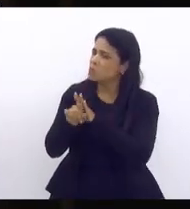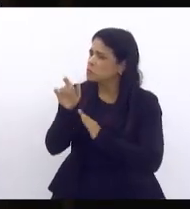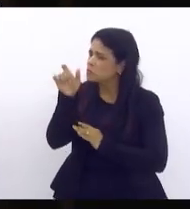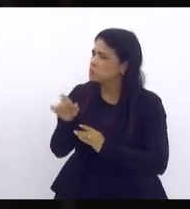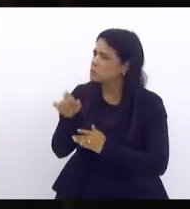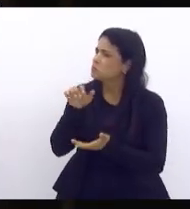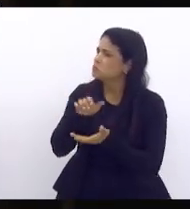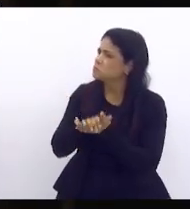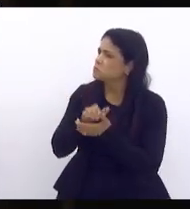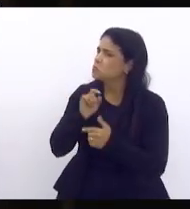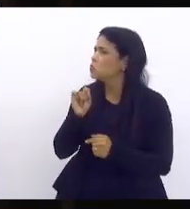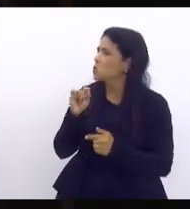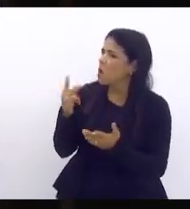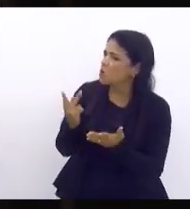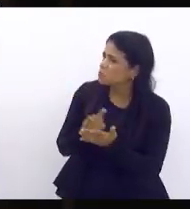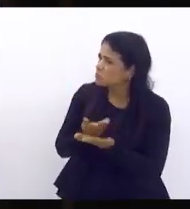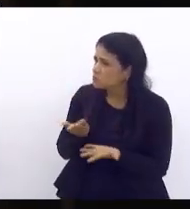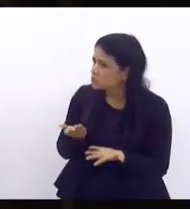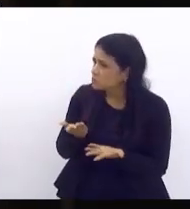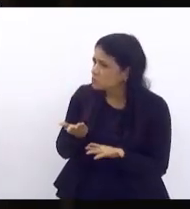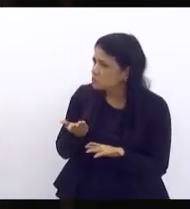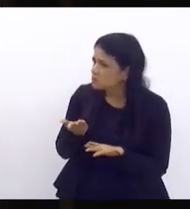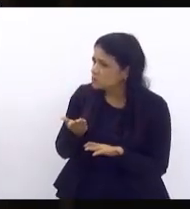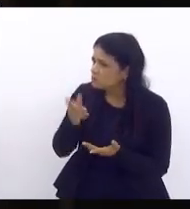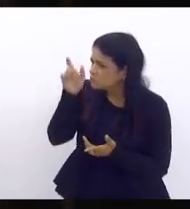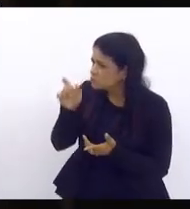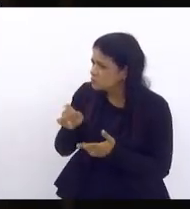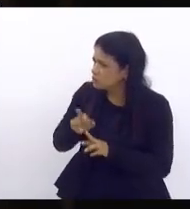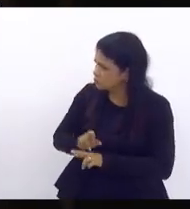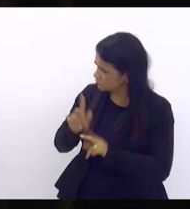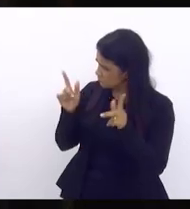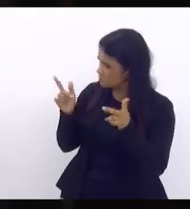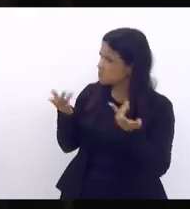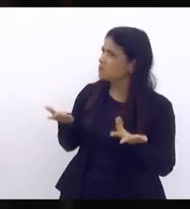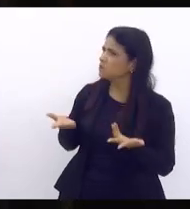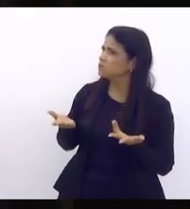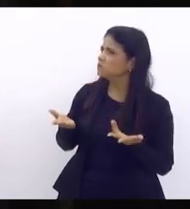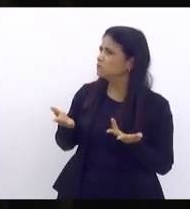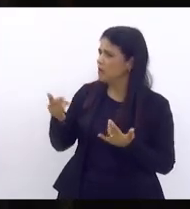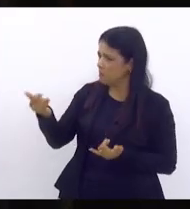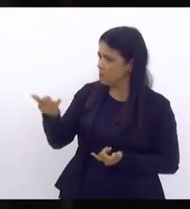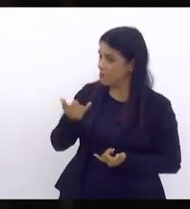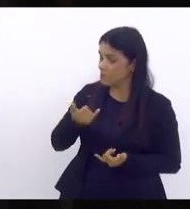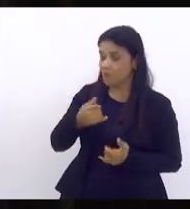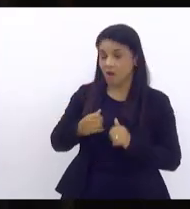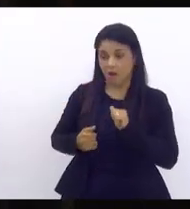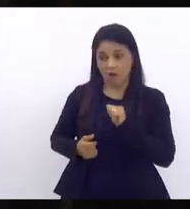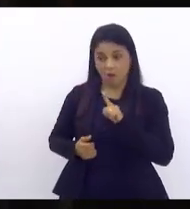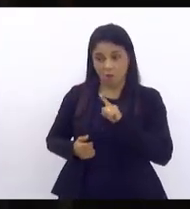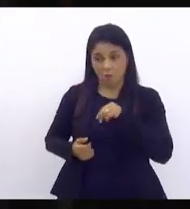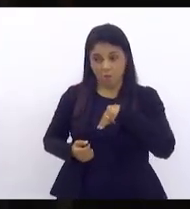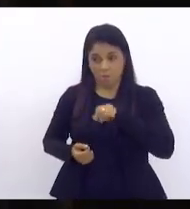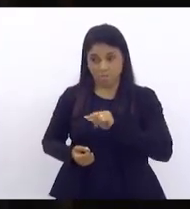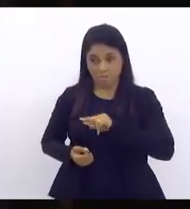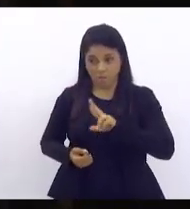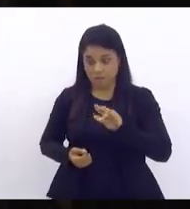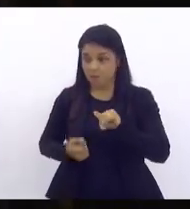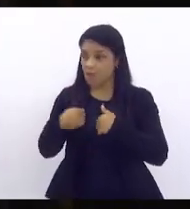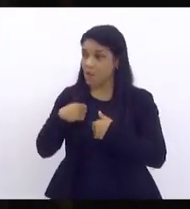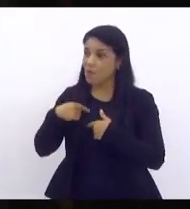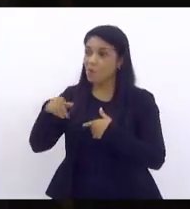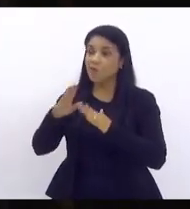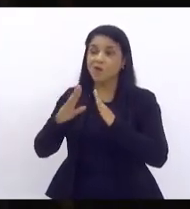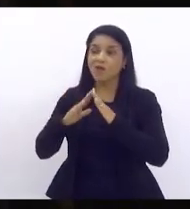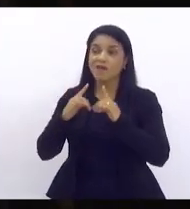que está acontecendo? O que aconteceu? Você está tão diferente, Gorete. Ela falou: Almir, eu estou indo na